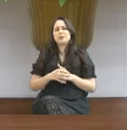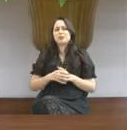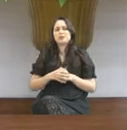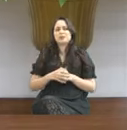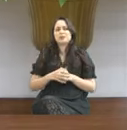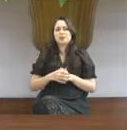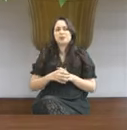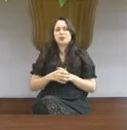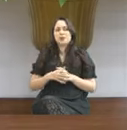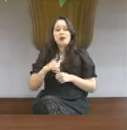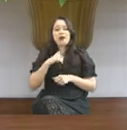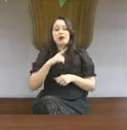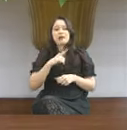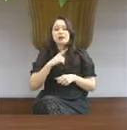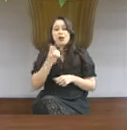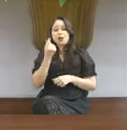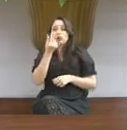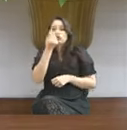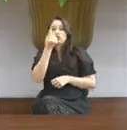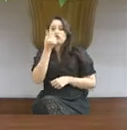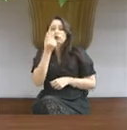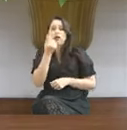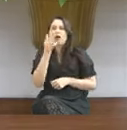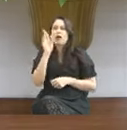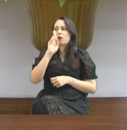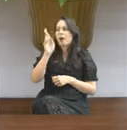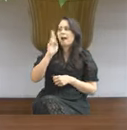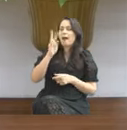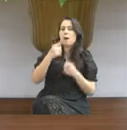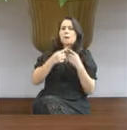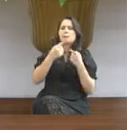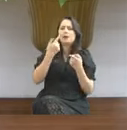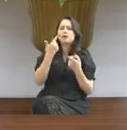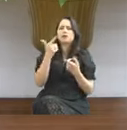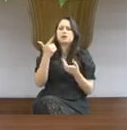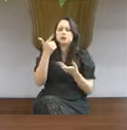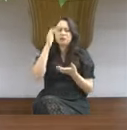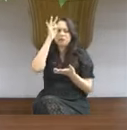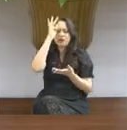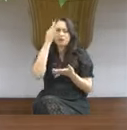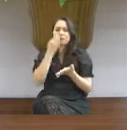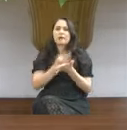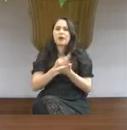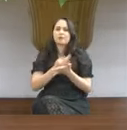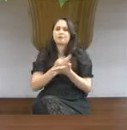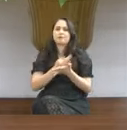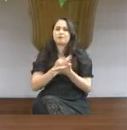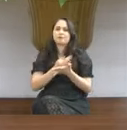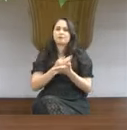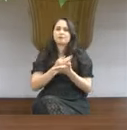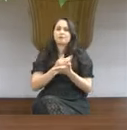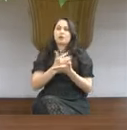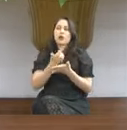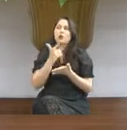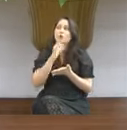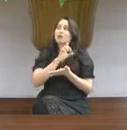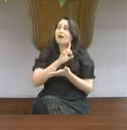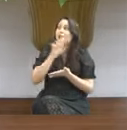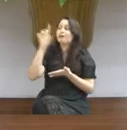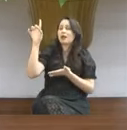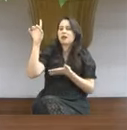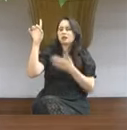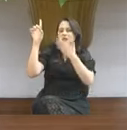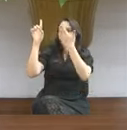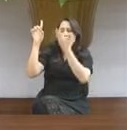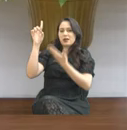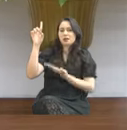Tem muito dinheiro, mas não tem graça. Não tem fé. Mas você é rico, você é rico. Olha a presença de Deus na